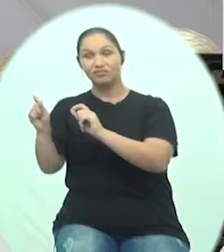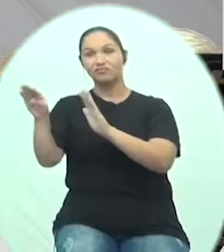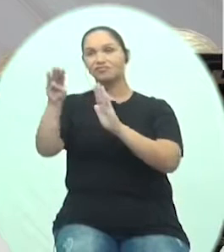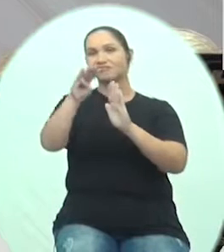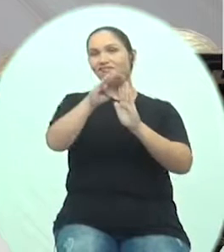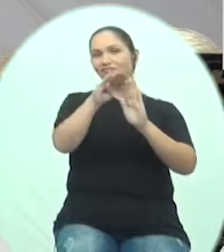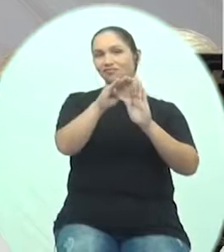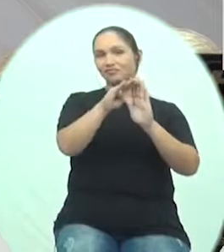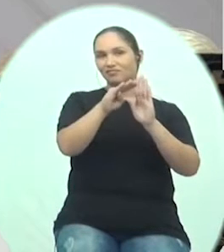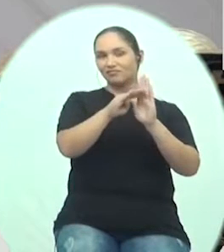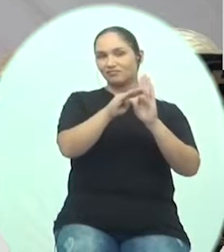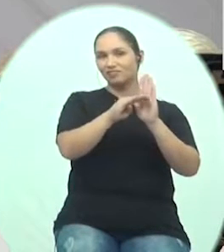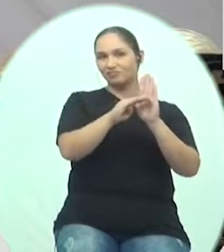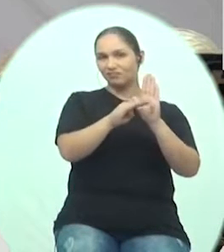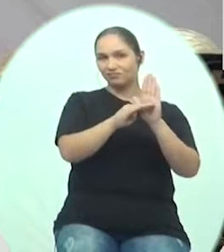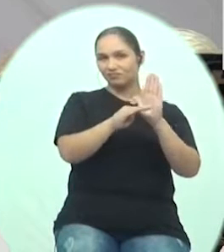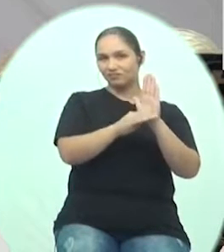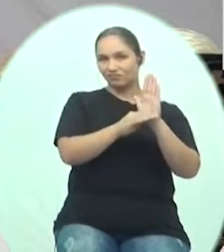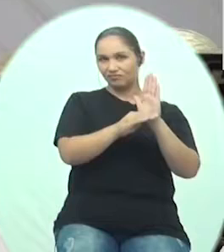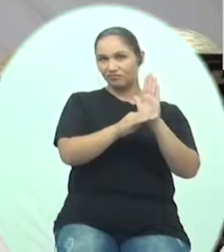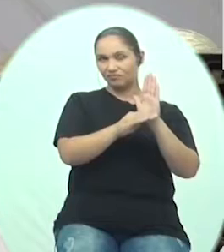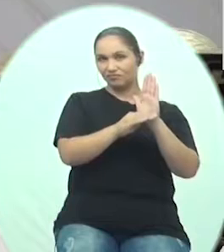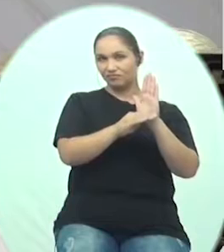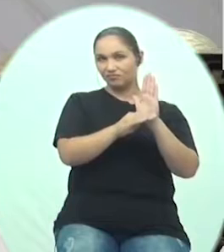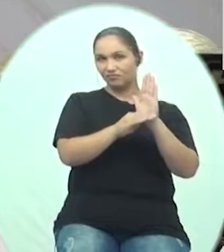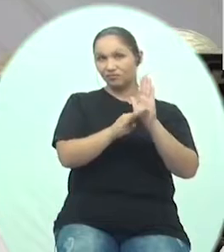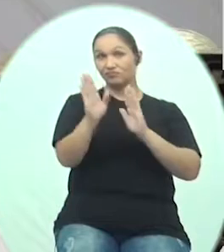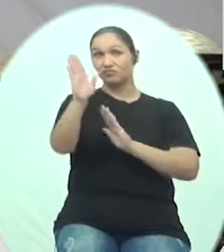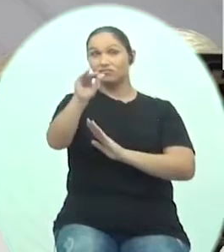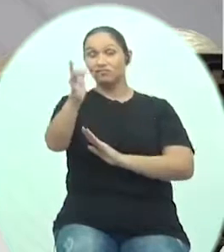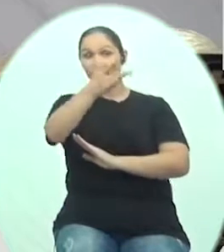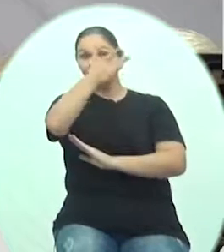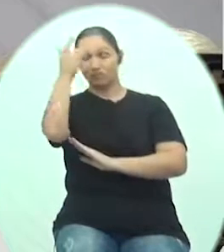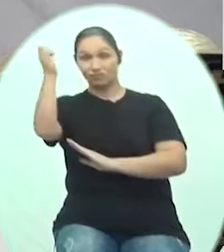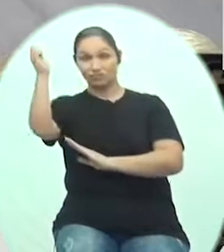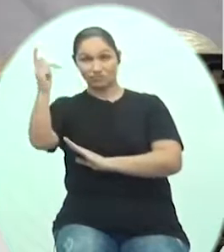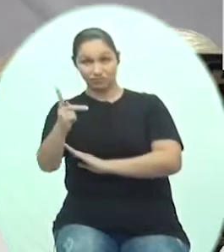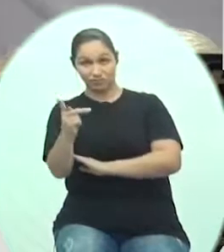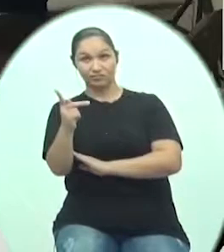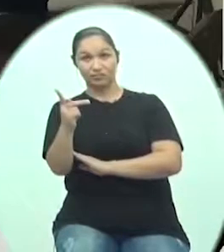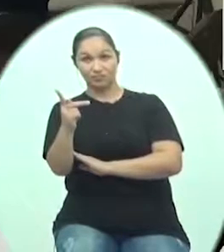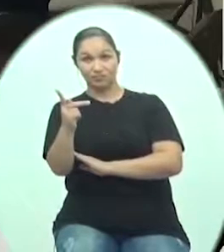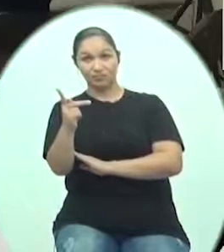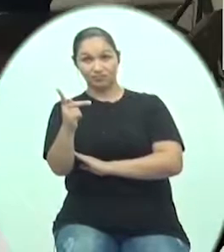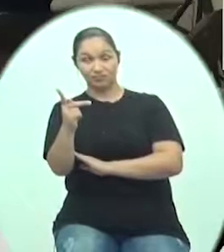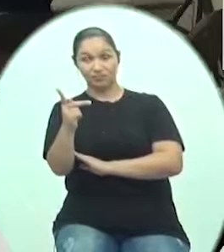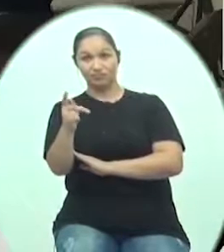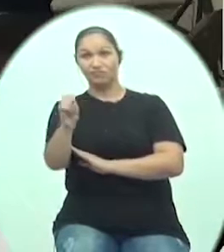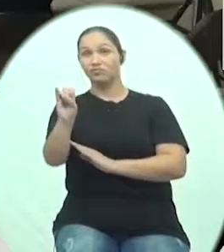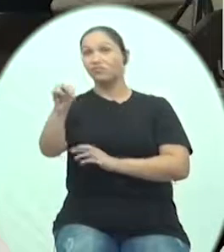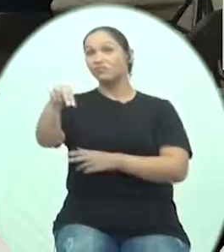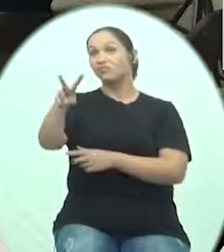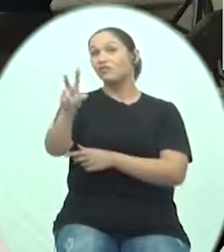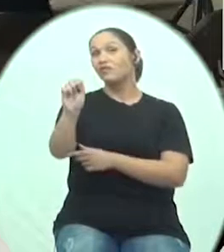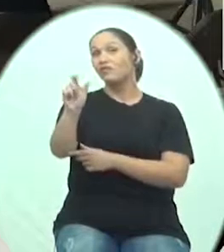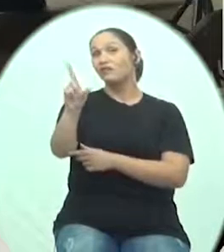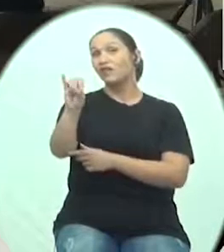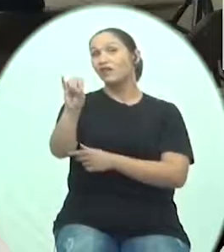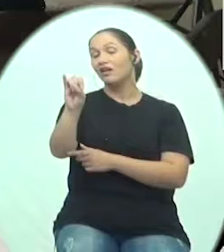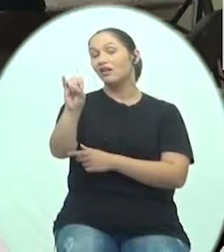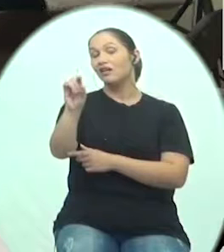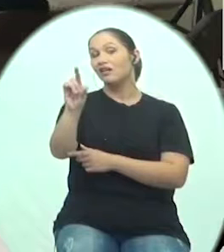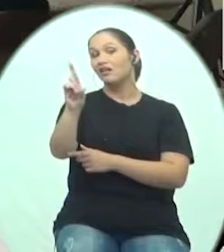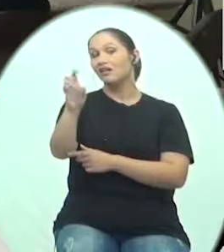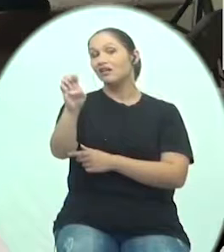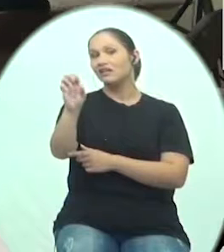chamamento dos aposentados por invalidez para realização de perícia médica bem como a lista de todos